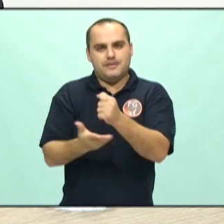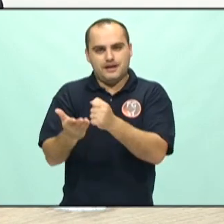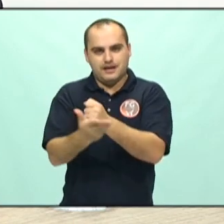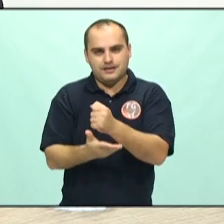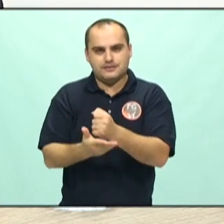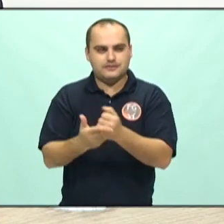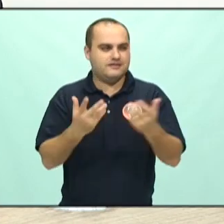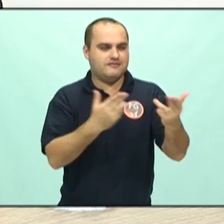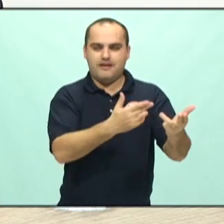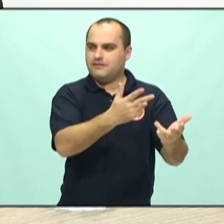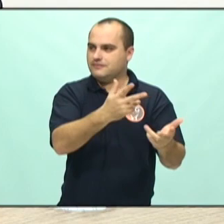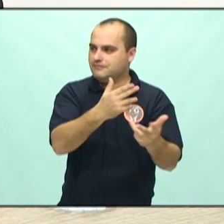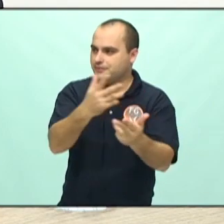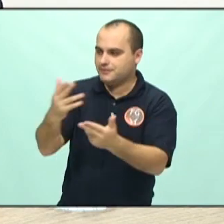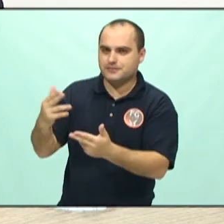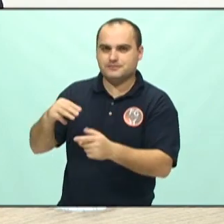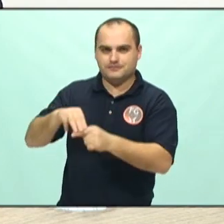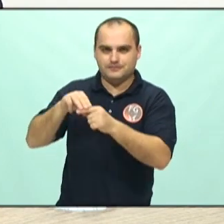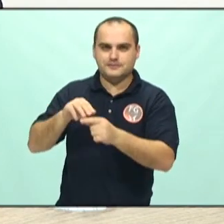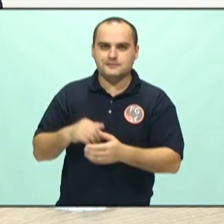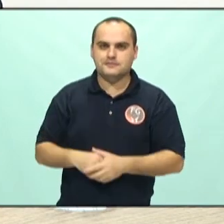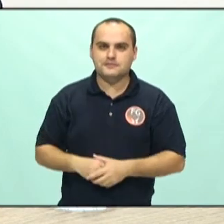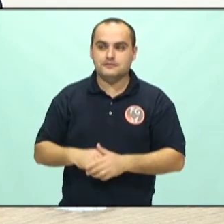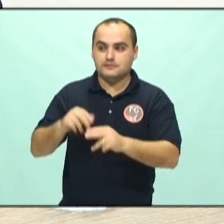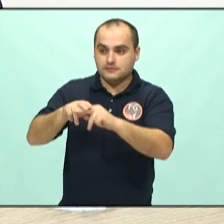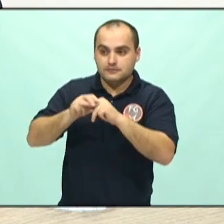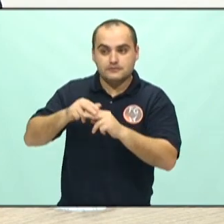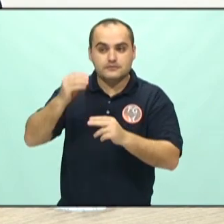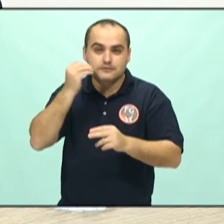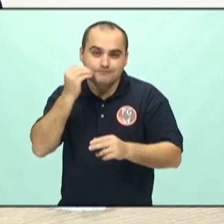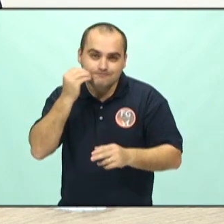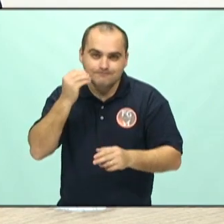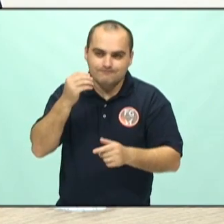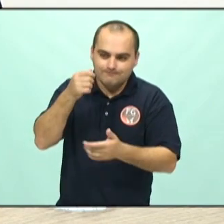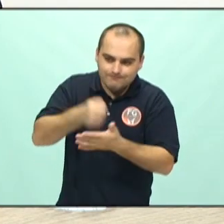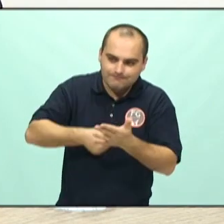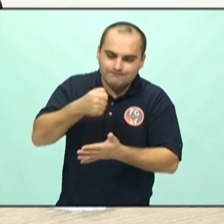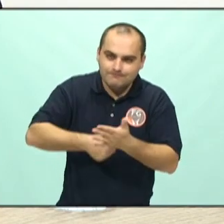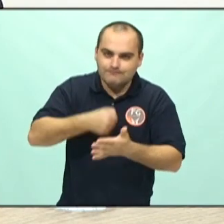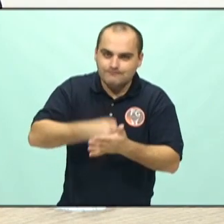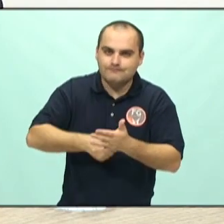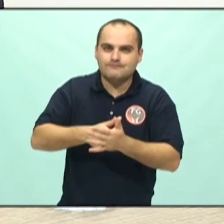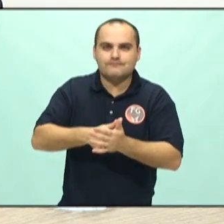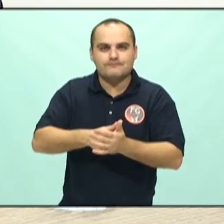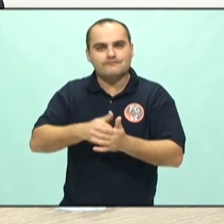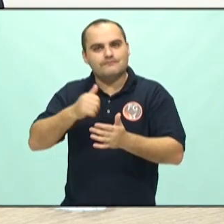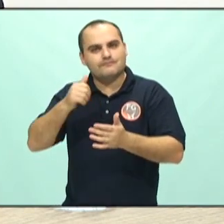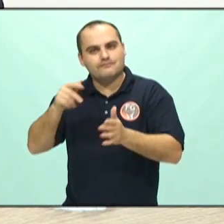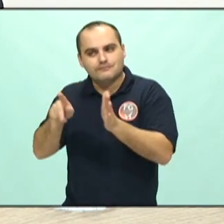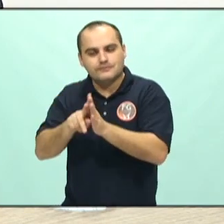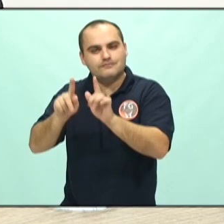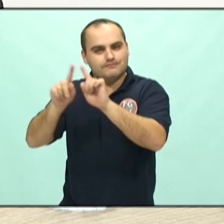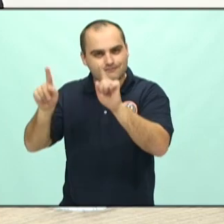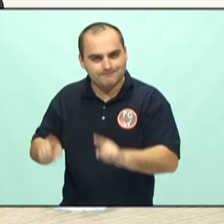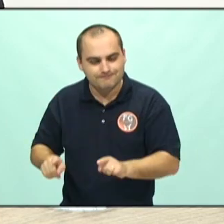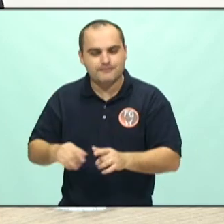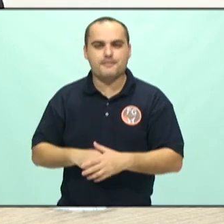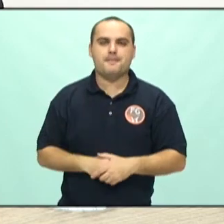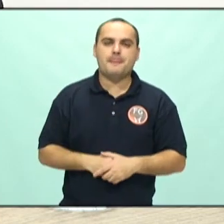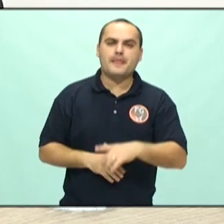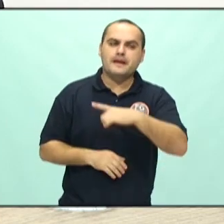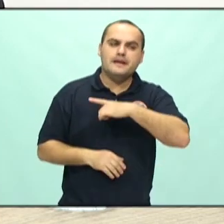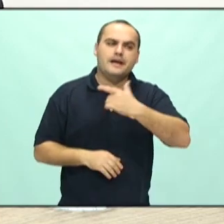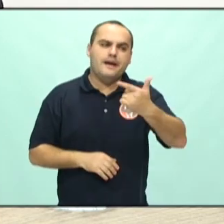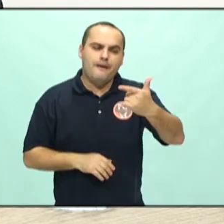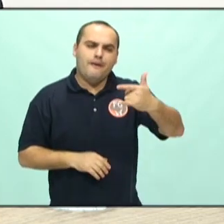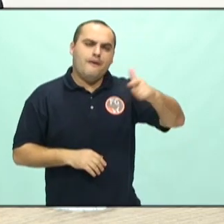municípios. Então é algo que nós estamos tentando batalhar ali ainda para ampliar isso para os servidores. E aí nós temos outras demandas,